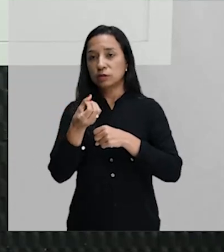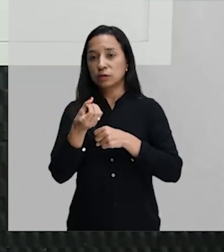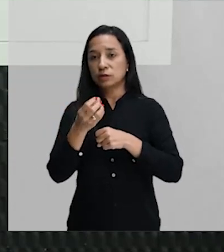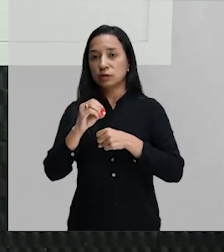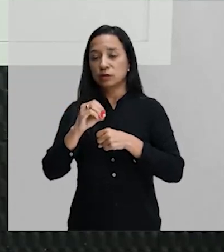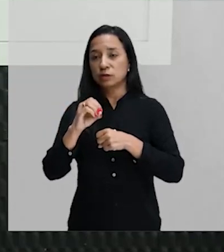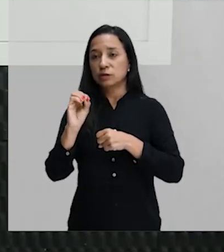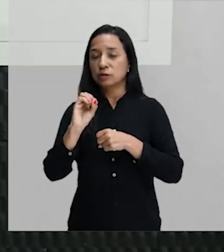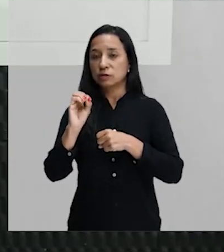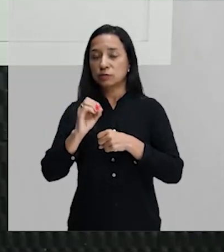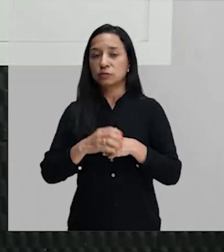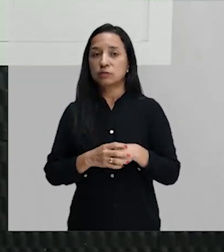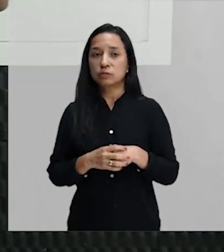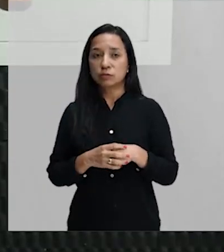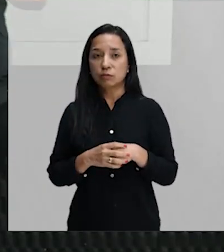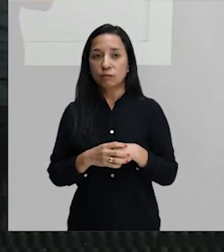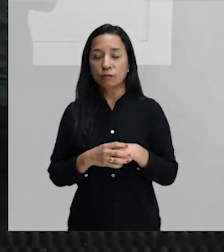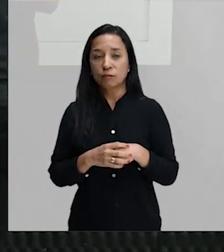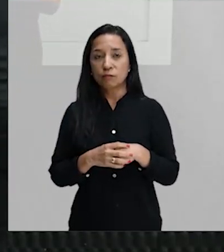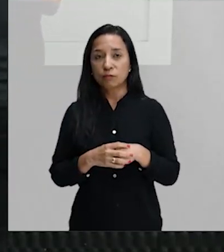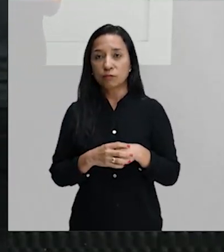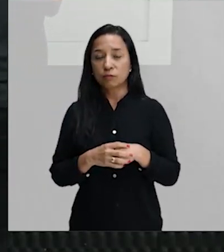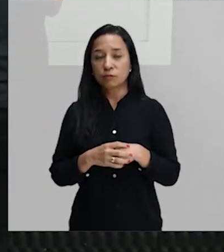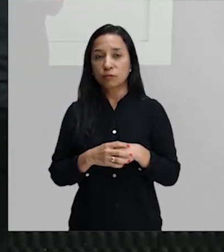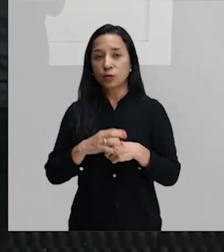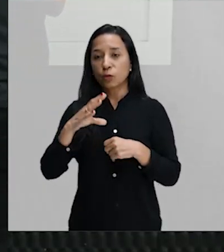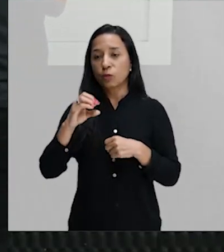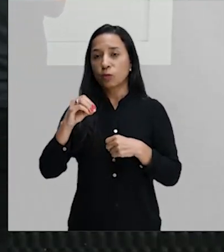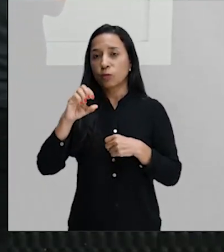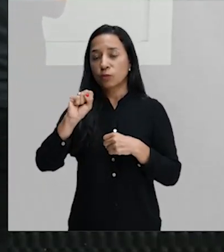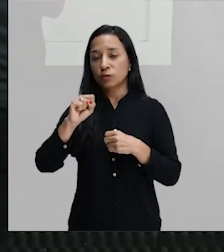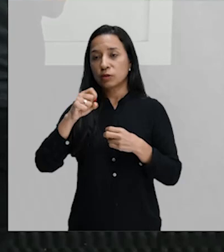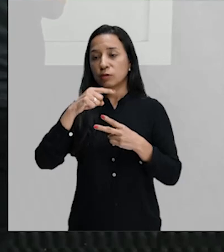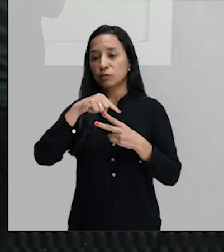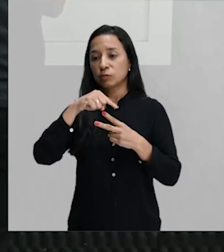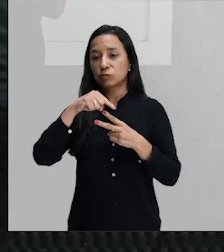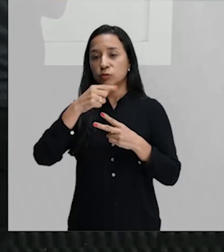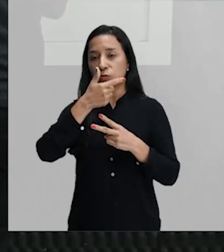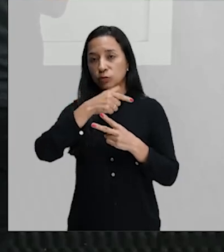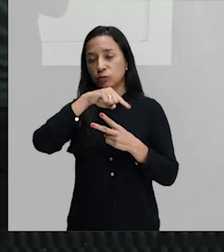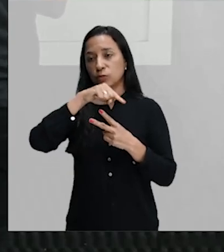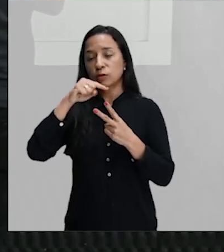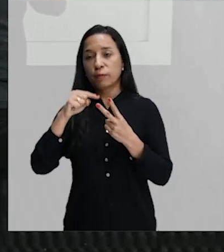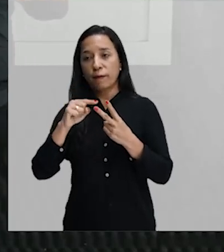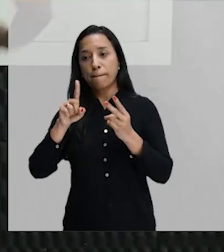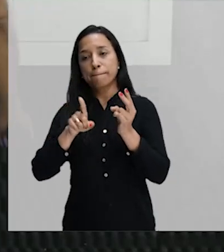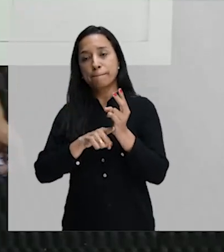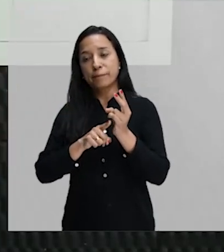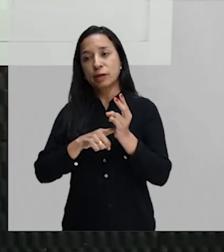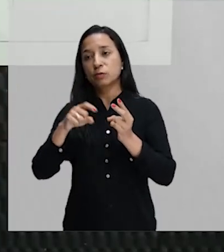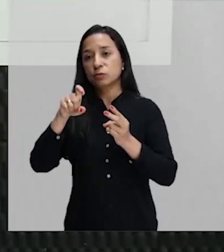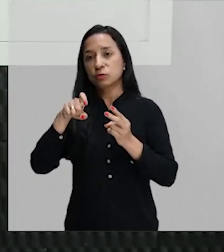graus. Então, no caso, é o cosseno de 2π menos x, vale exatamente o cosseno de x.